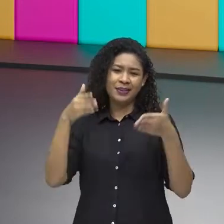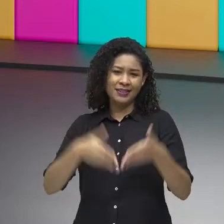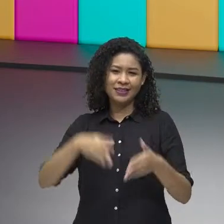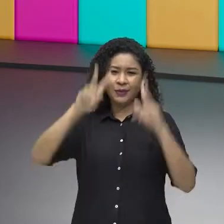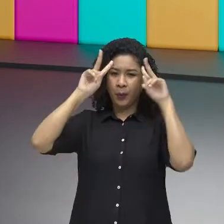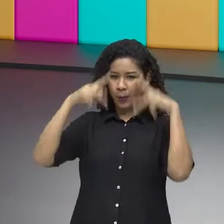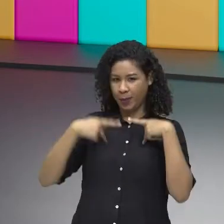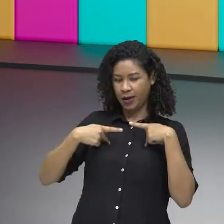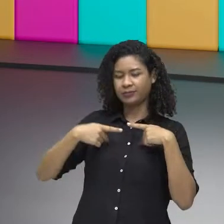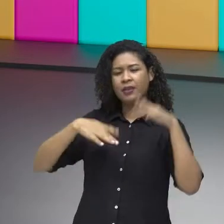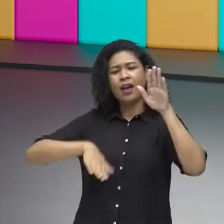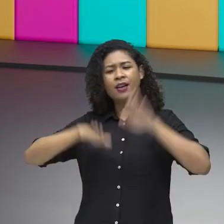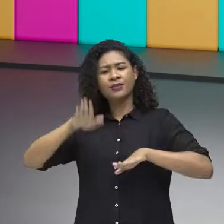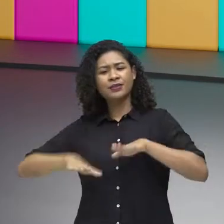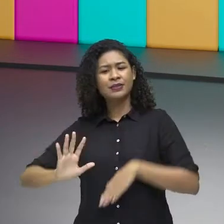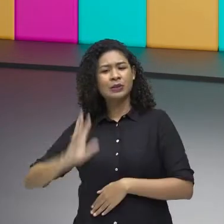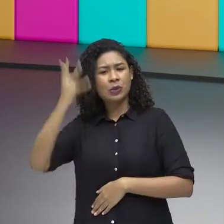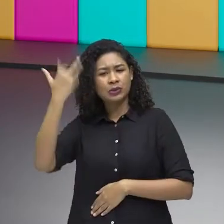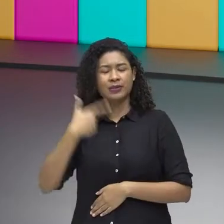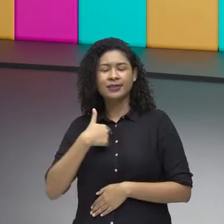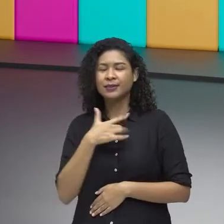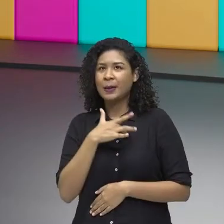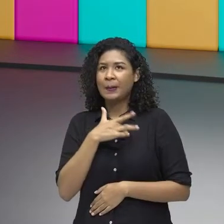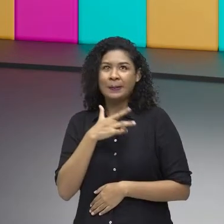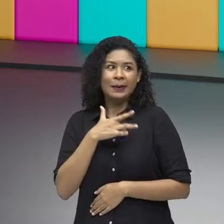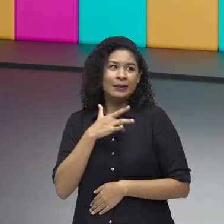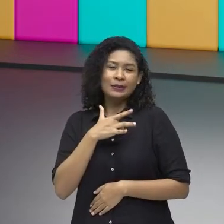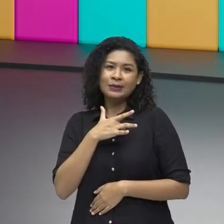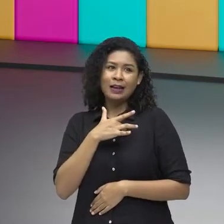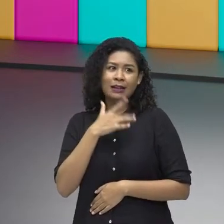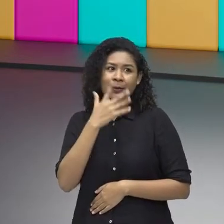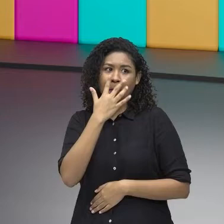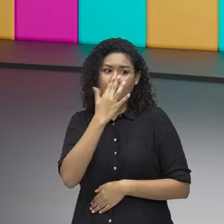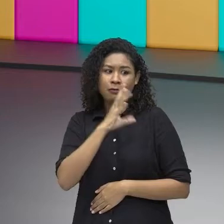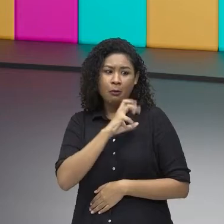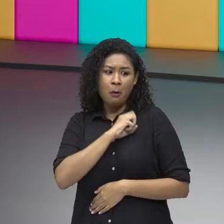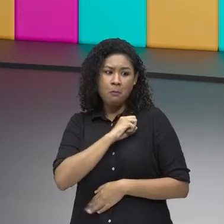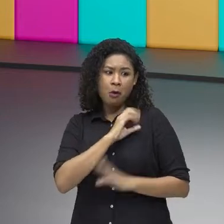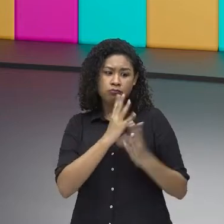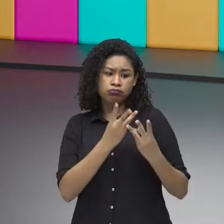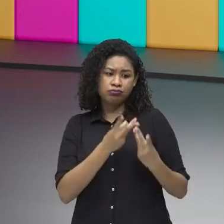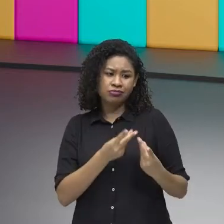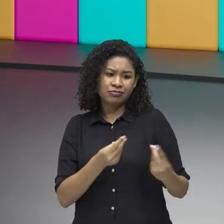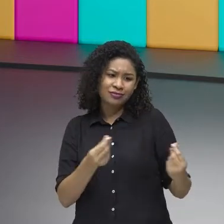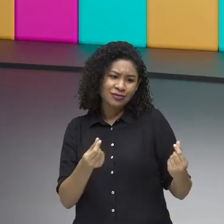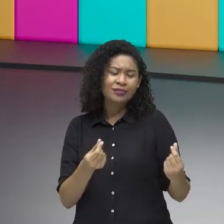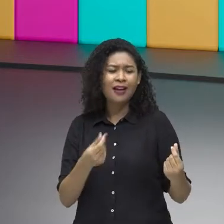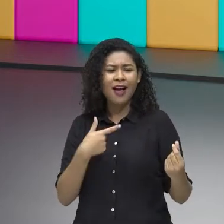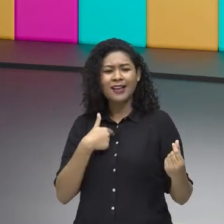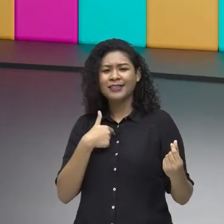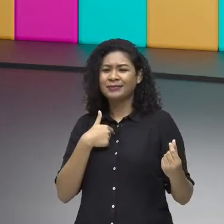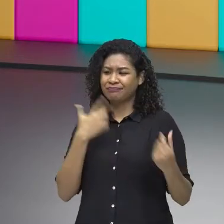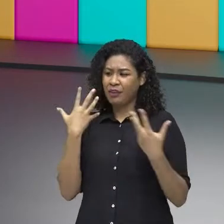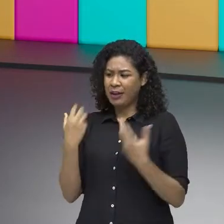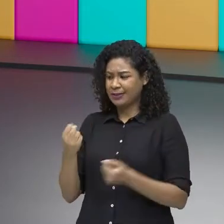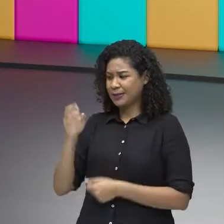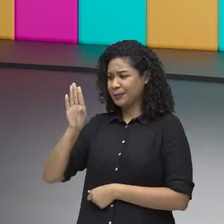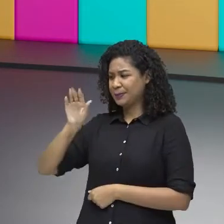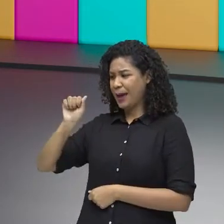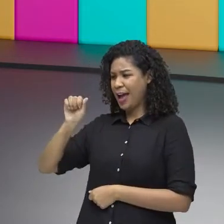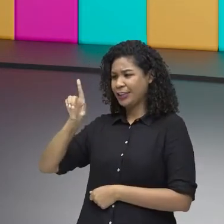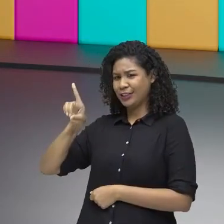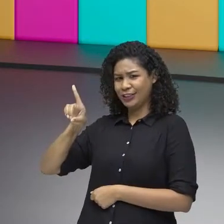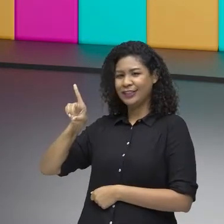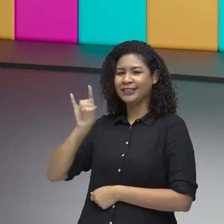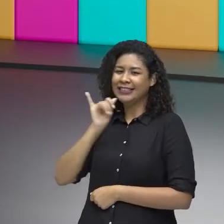se apaixona e se frustra nessa paixão e o amor acaba, enfim, a gente mergulha na bad. Eu tenho até trilha sonora para isso,